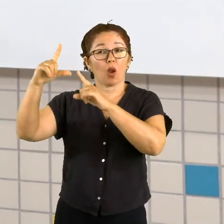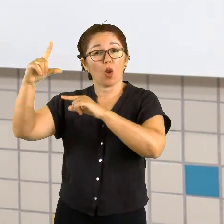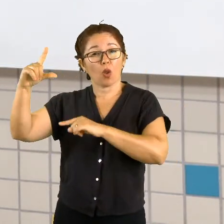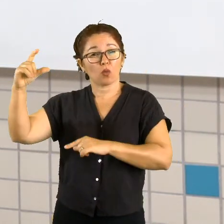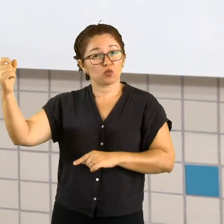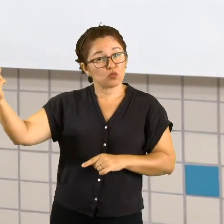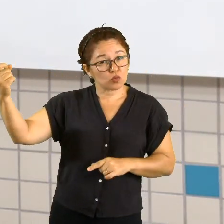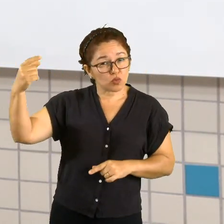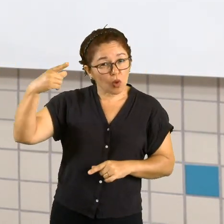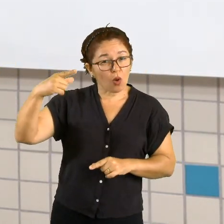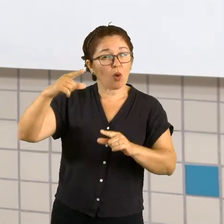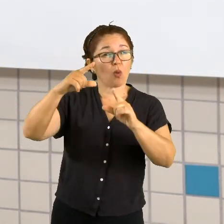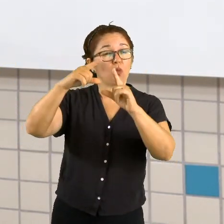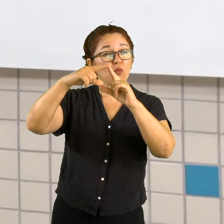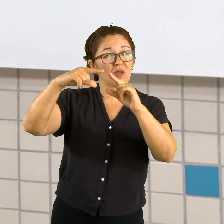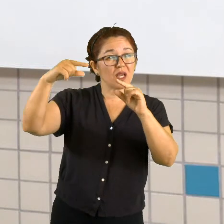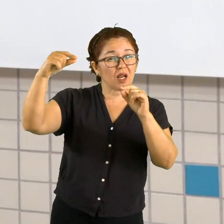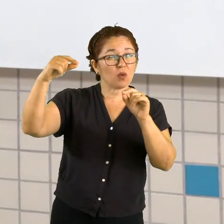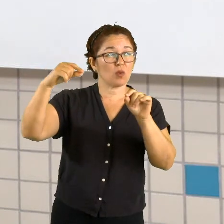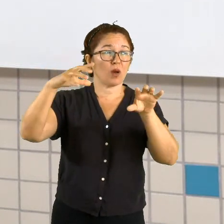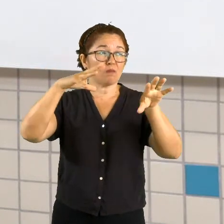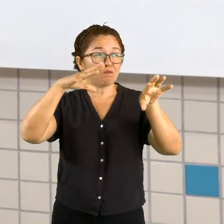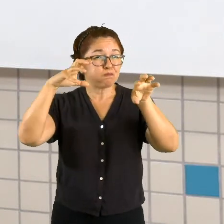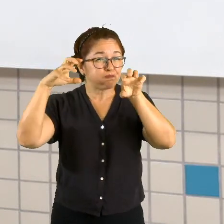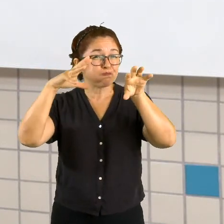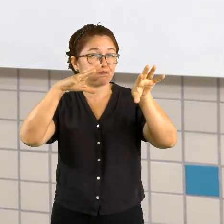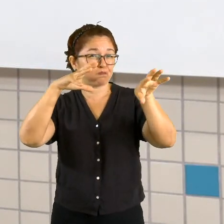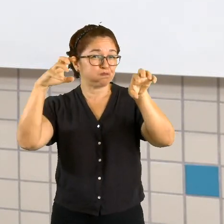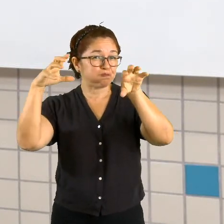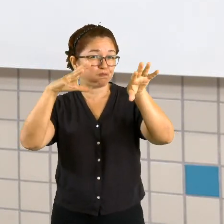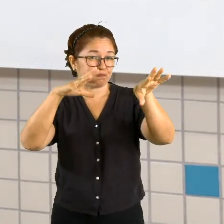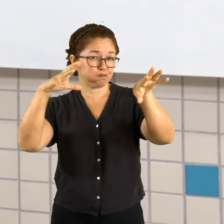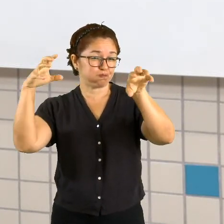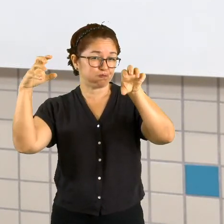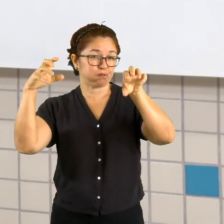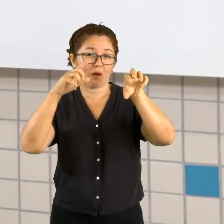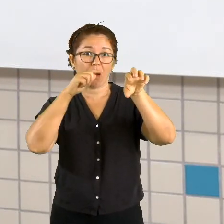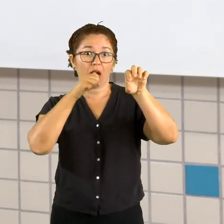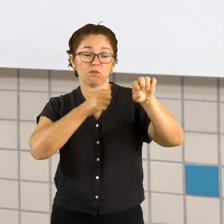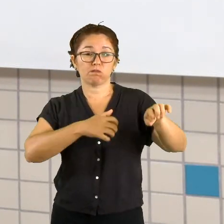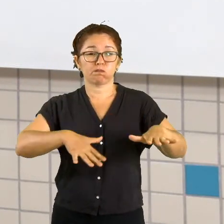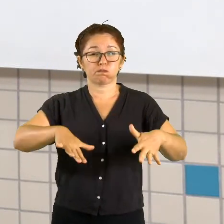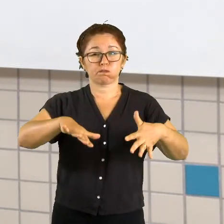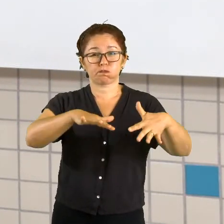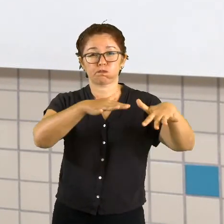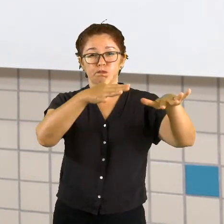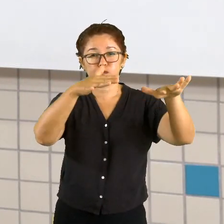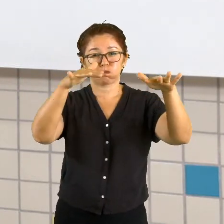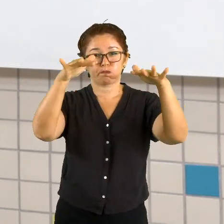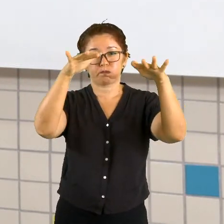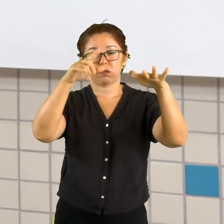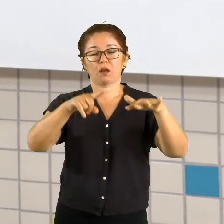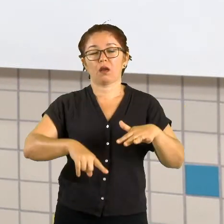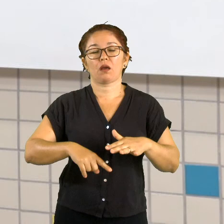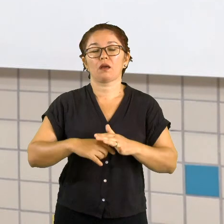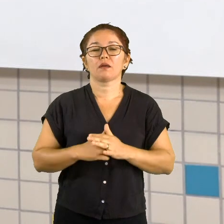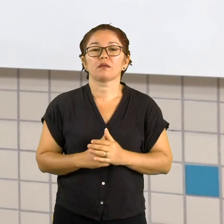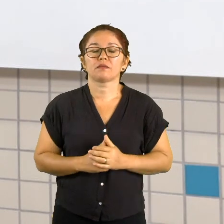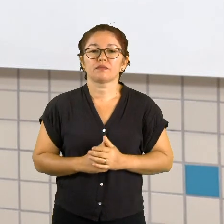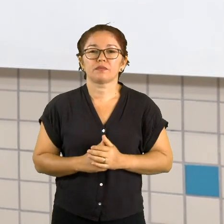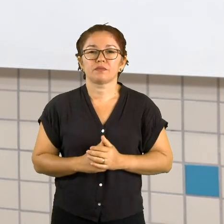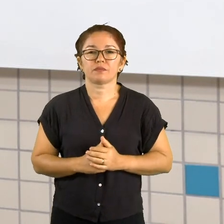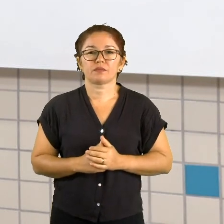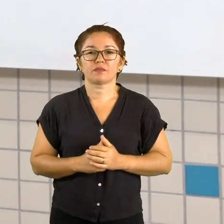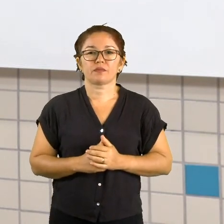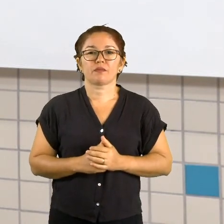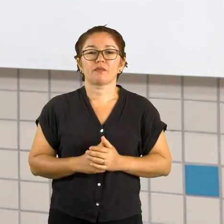a Terra e o Sol, quanto quando a Lua está do outro lado, também alinhada com o Sol. Quando a